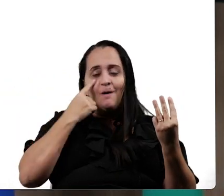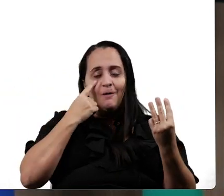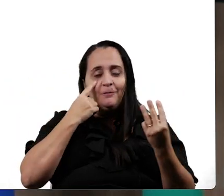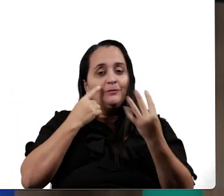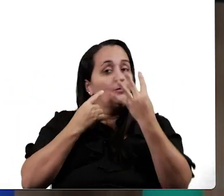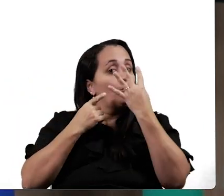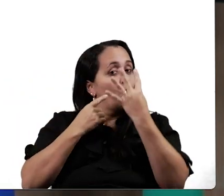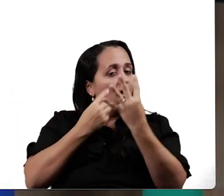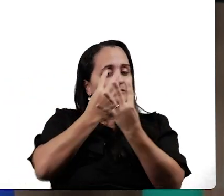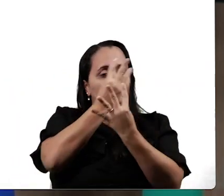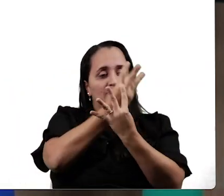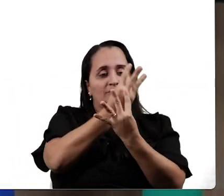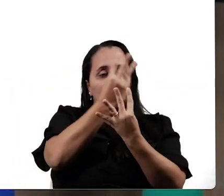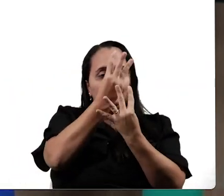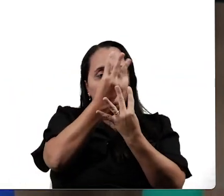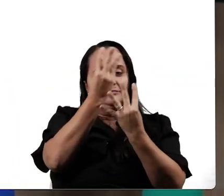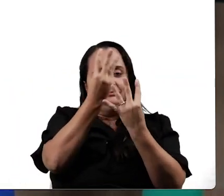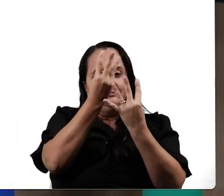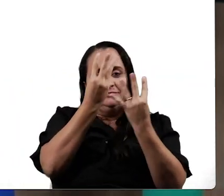1